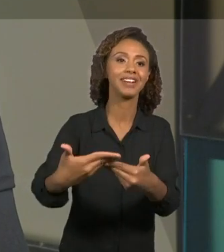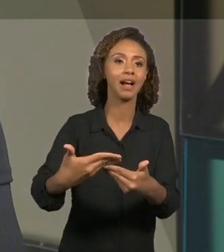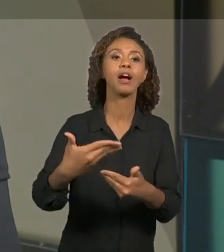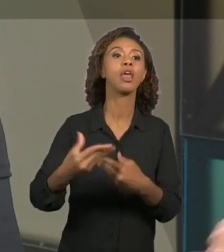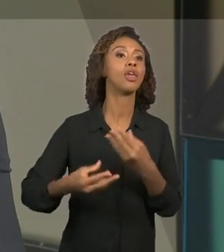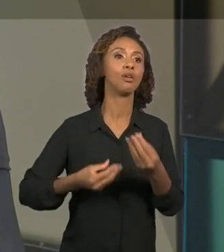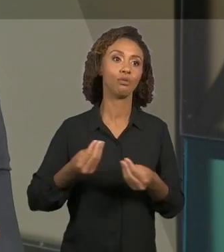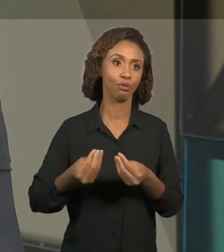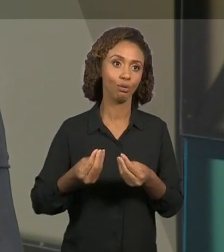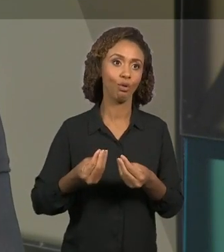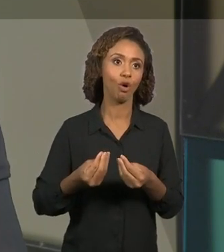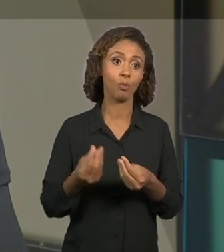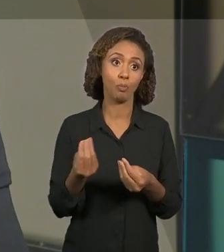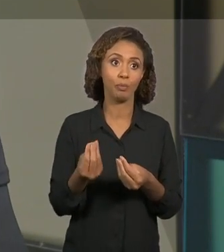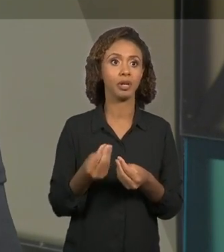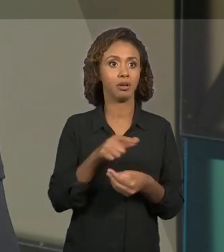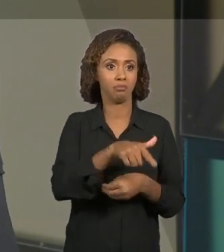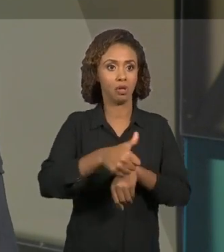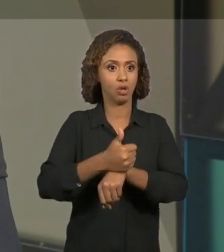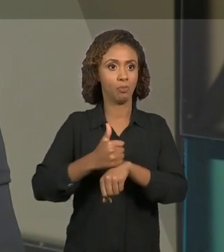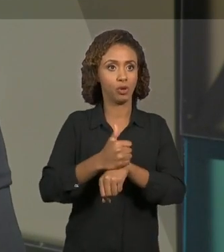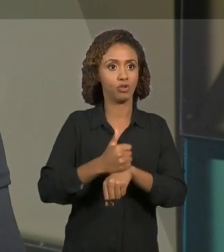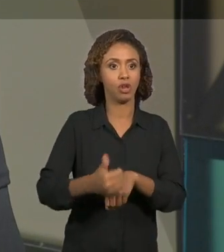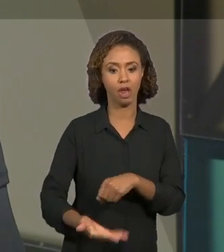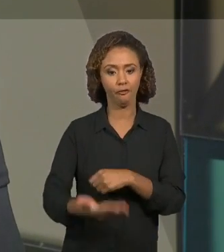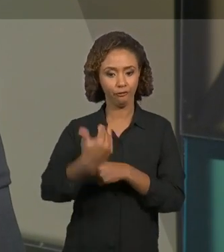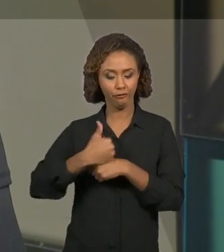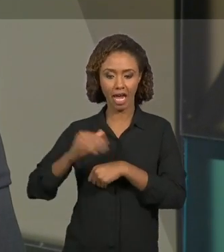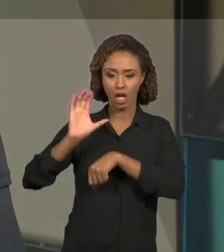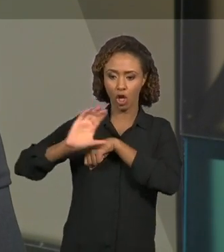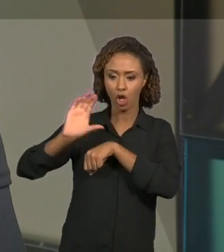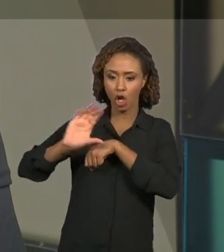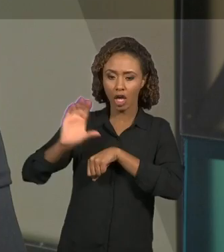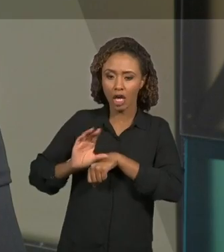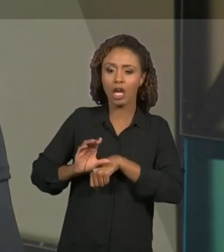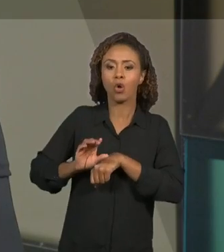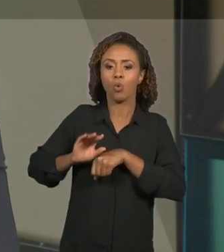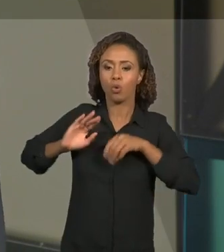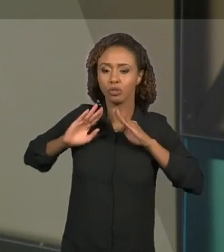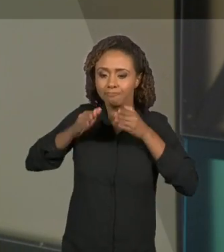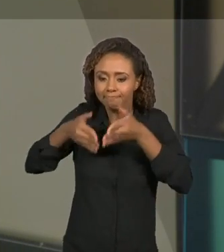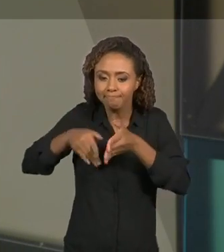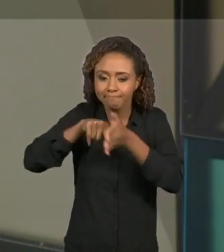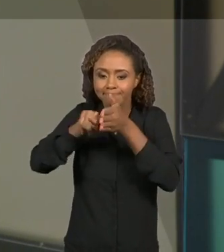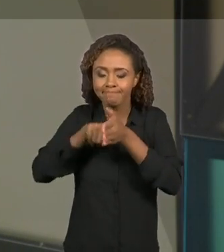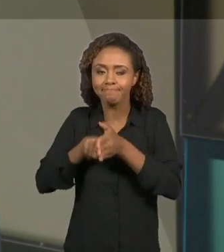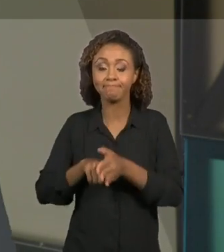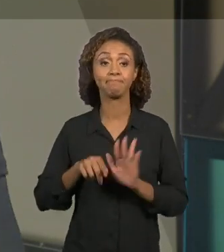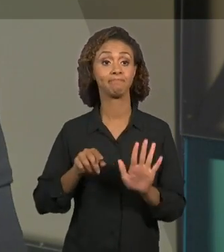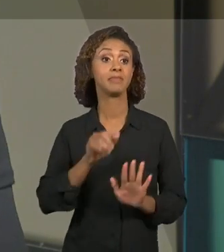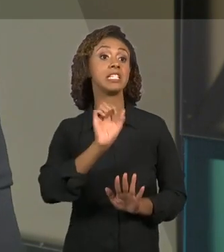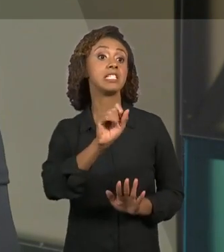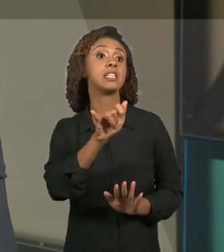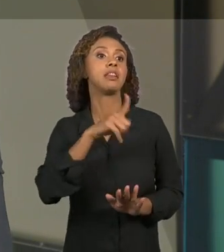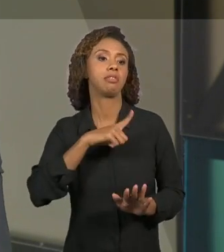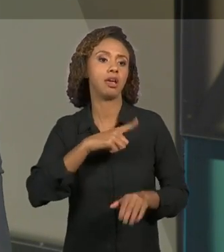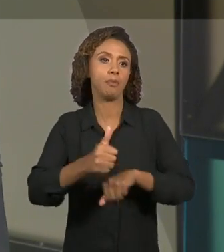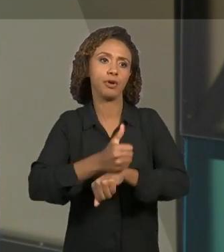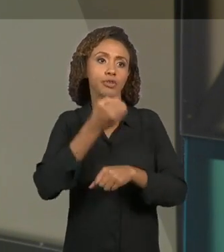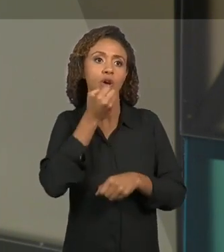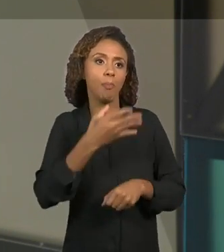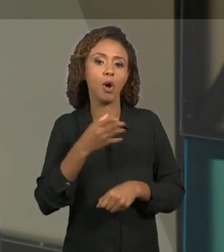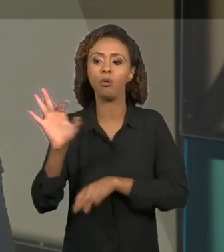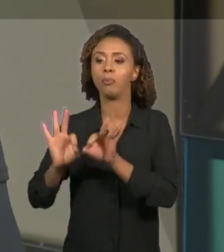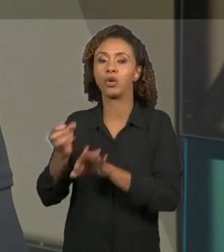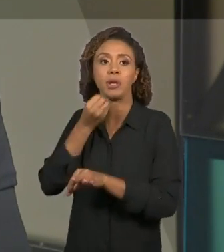dos profissionais que vão buscar essa atualização esse aperfeiçoamento profissional quando os em bons profissionais você tem bons projetos